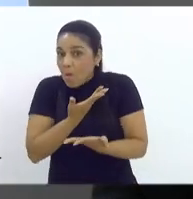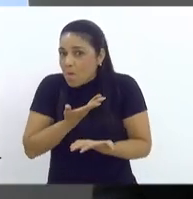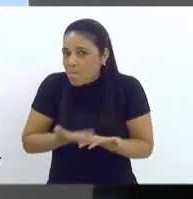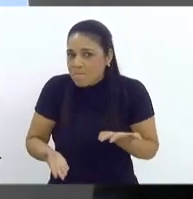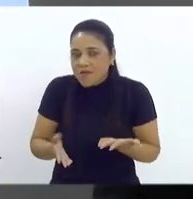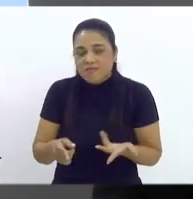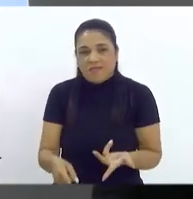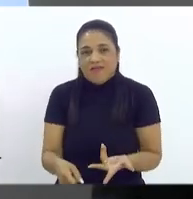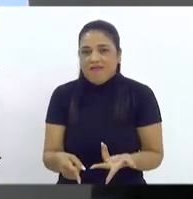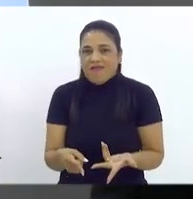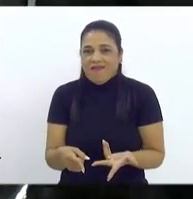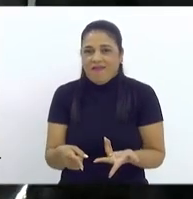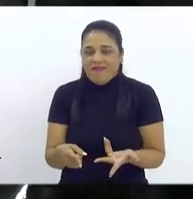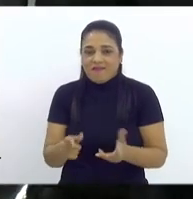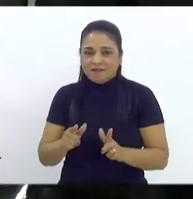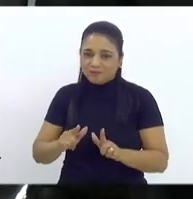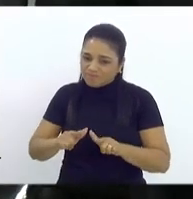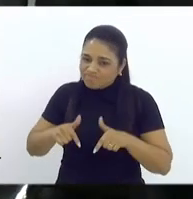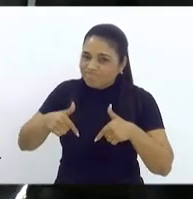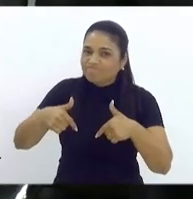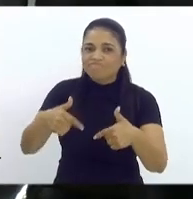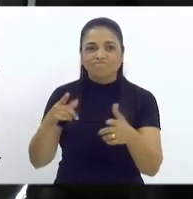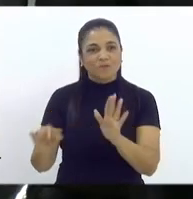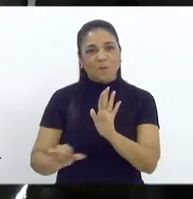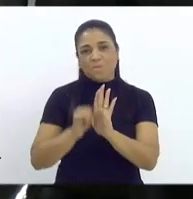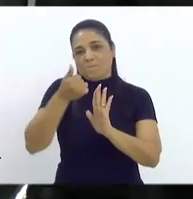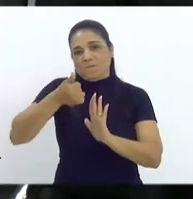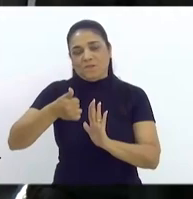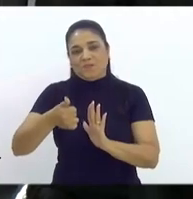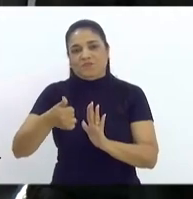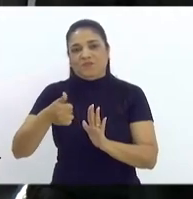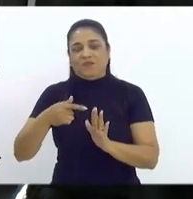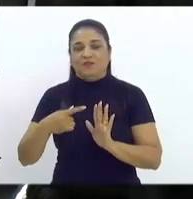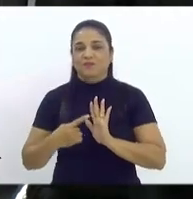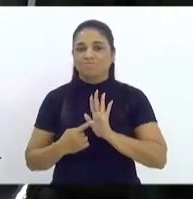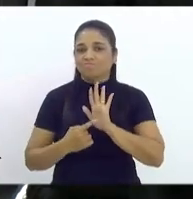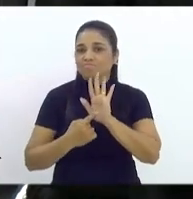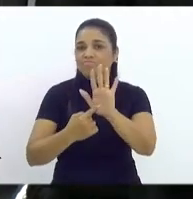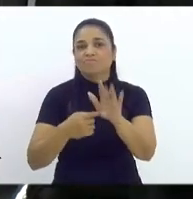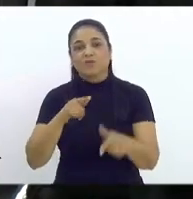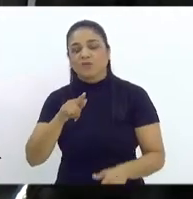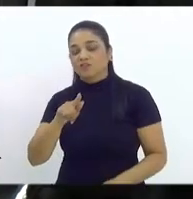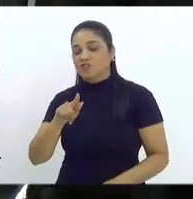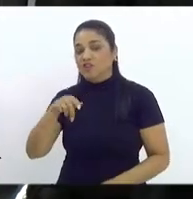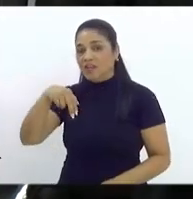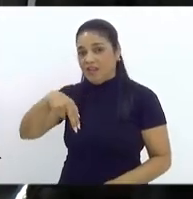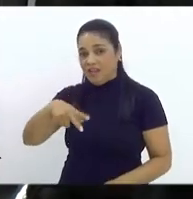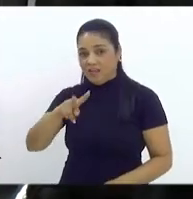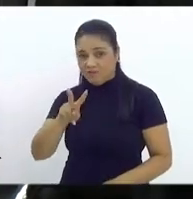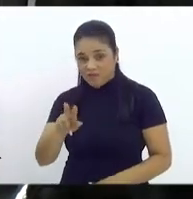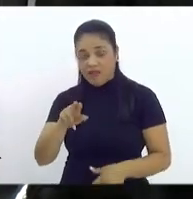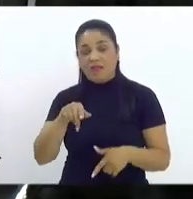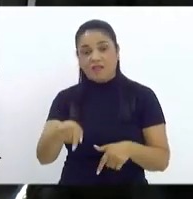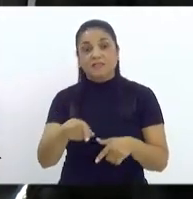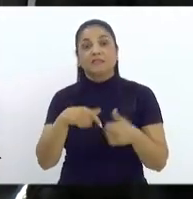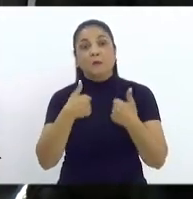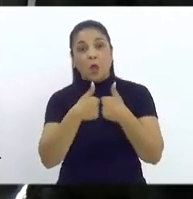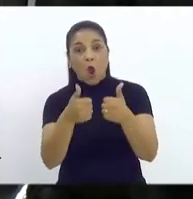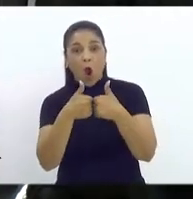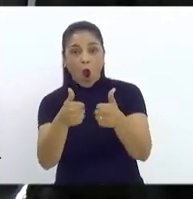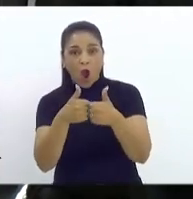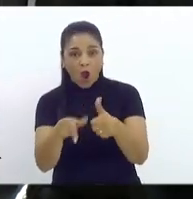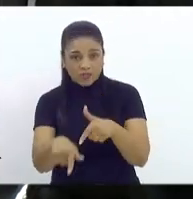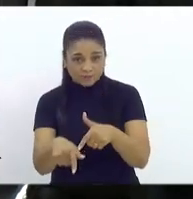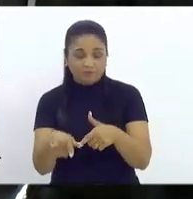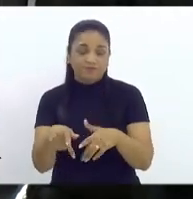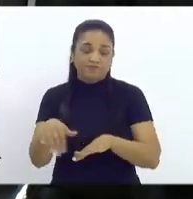o avanço que hoje tem e o destaque que tem no GNV, ampliando também o uso do gás para os ônibus da